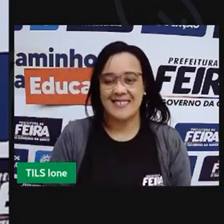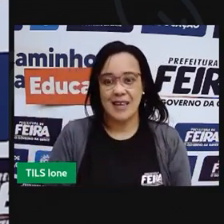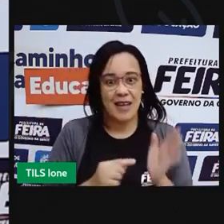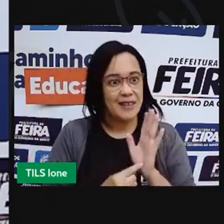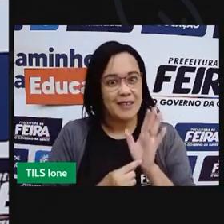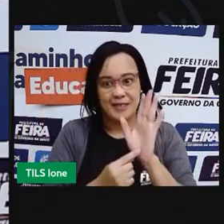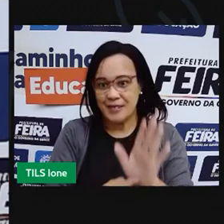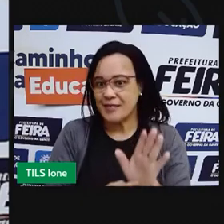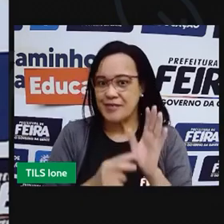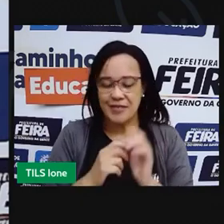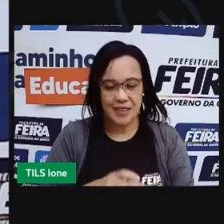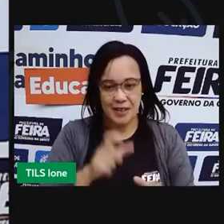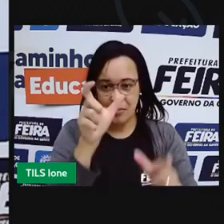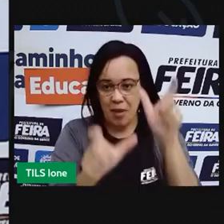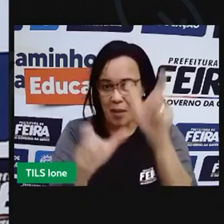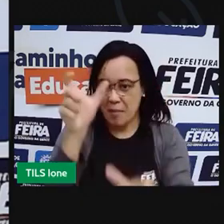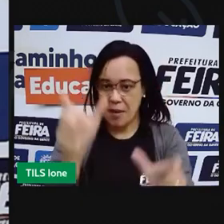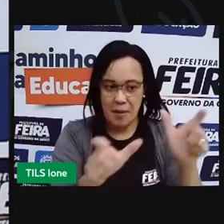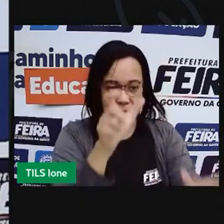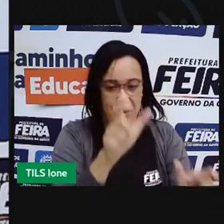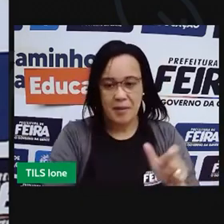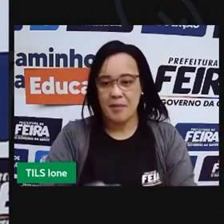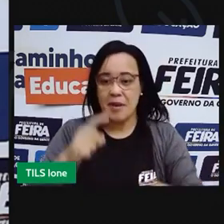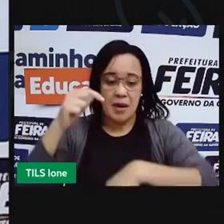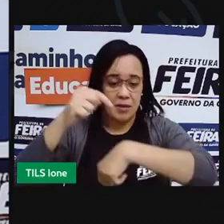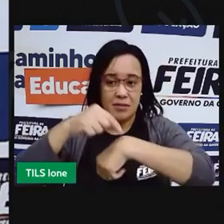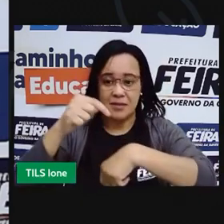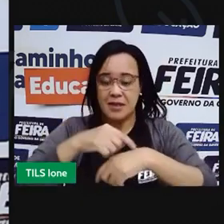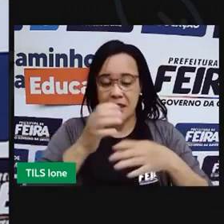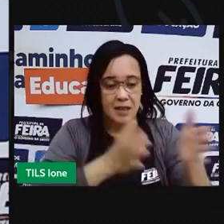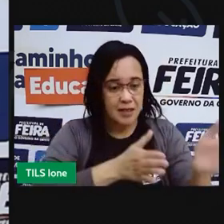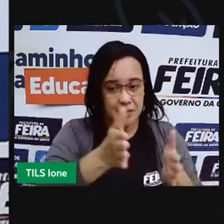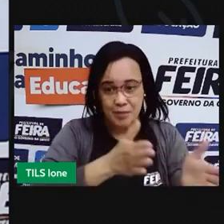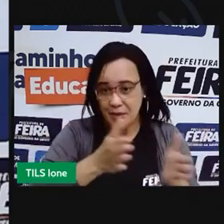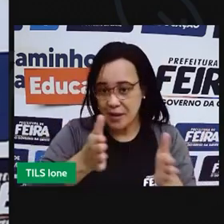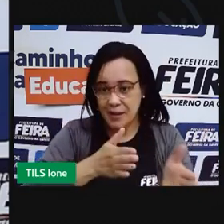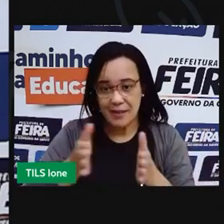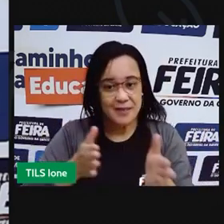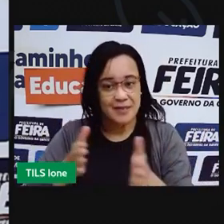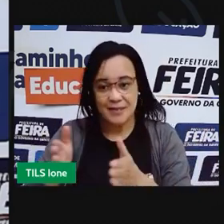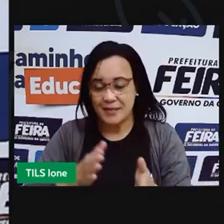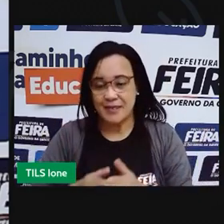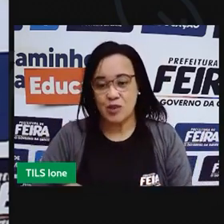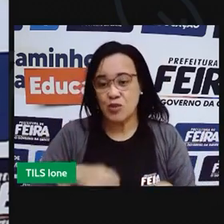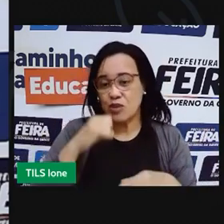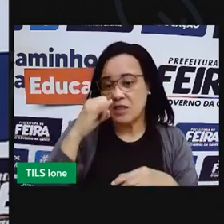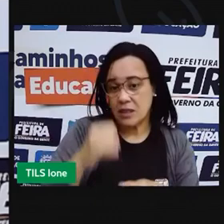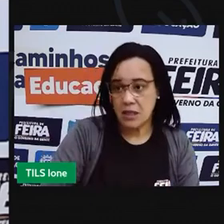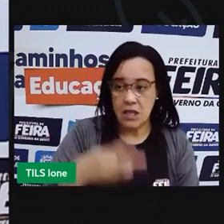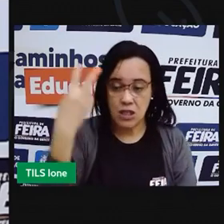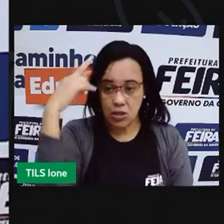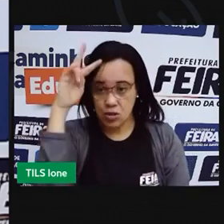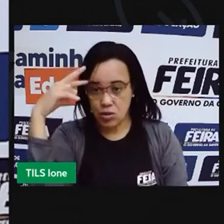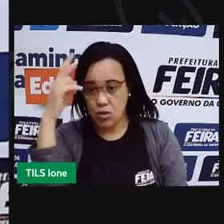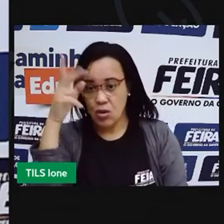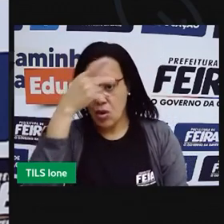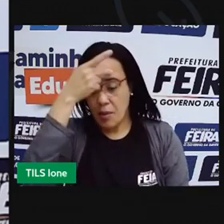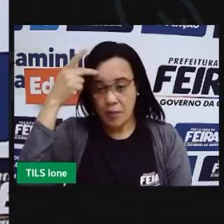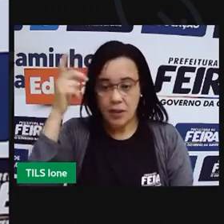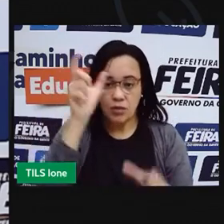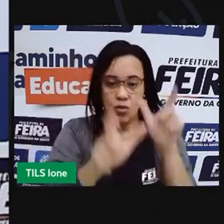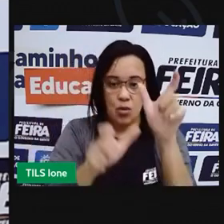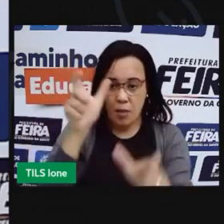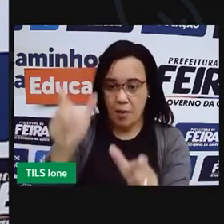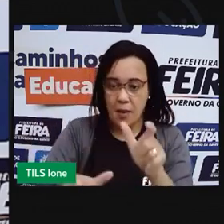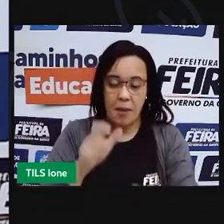os personagens, o tempo, o espaço, vendo se a história é com o narrador, se não tem, vendo qual é